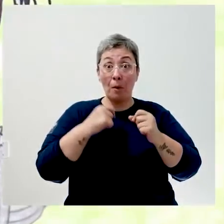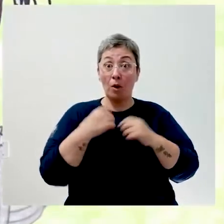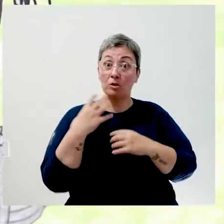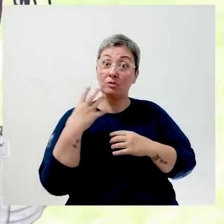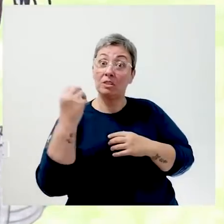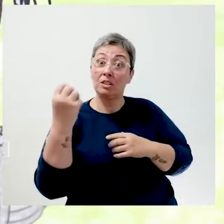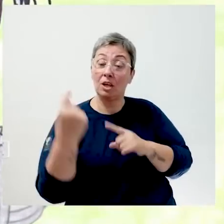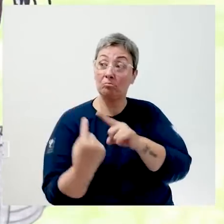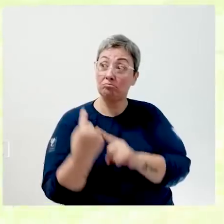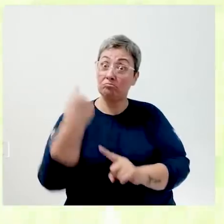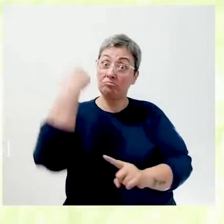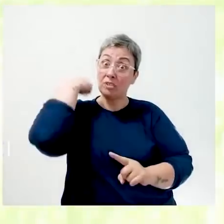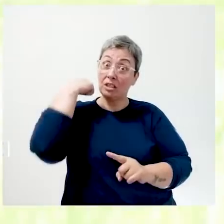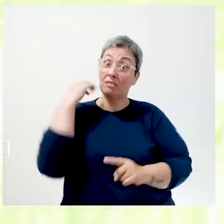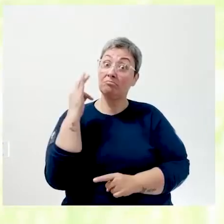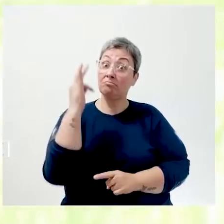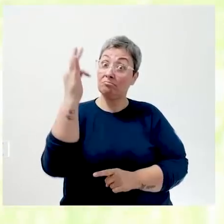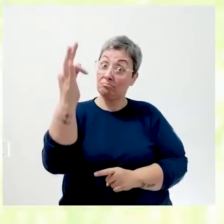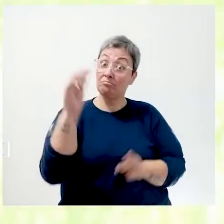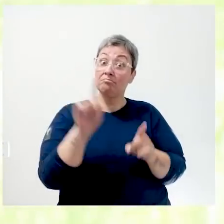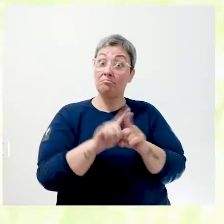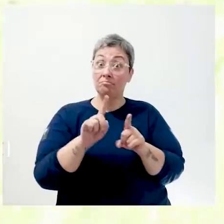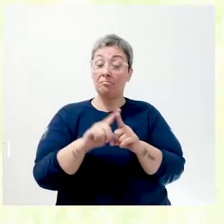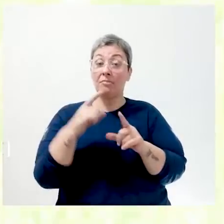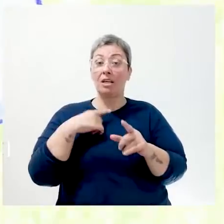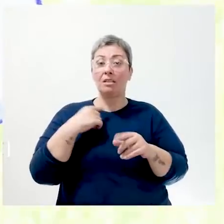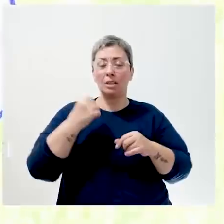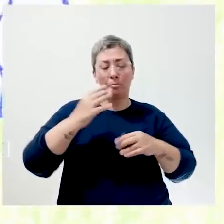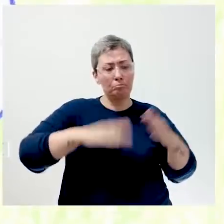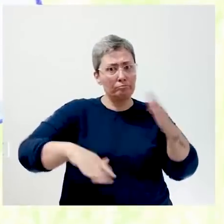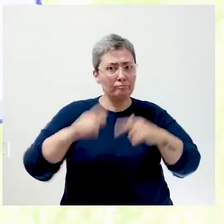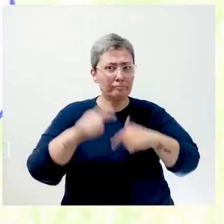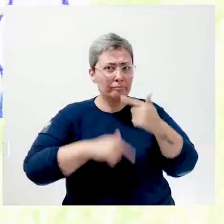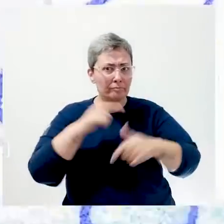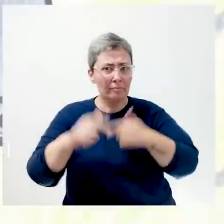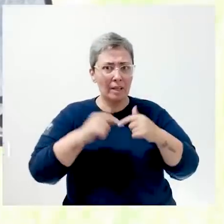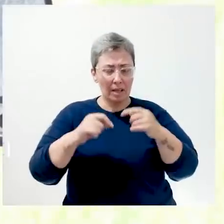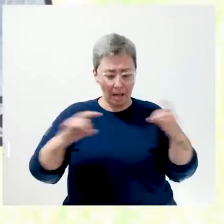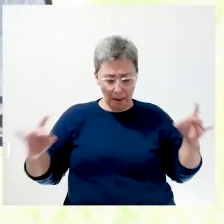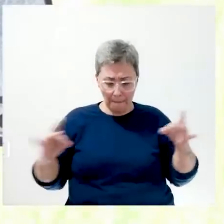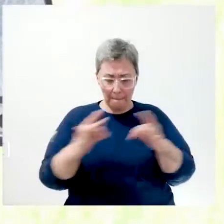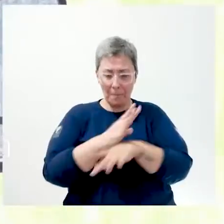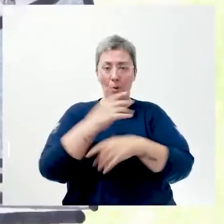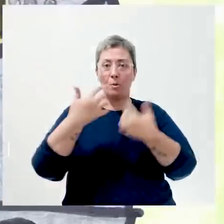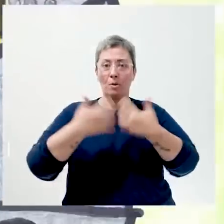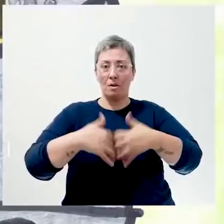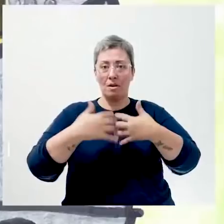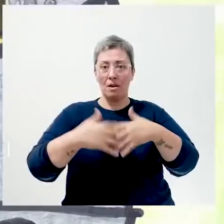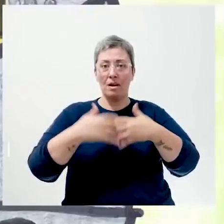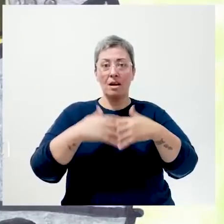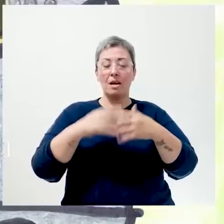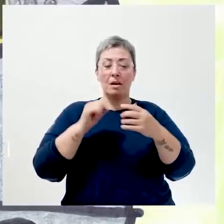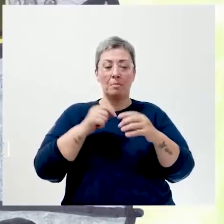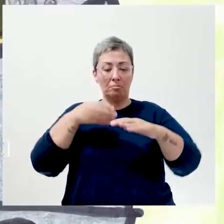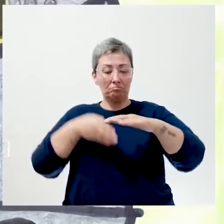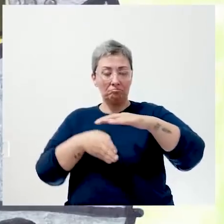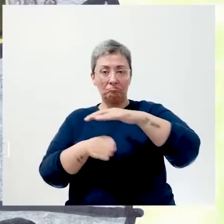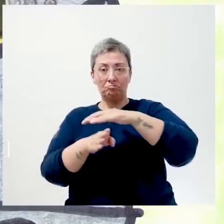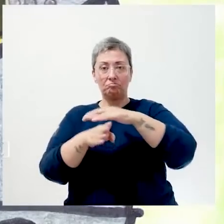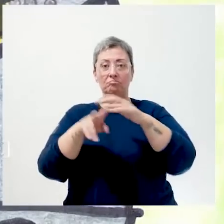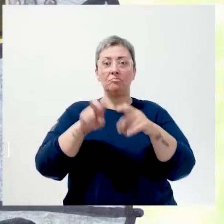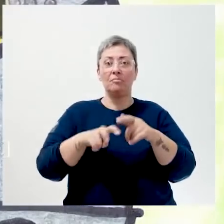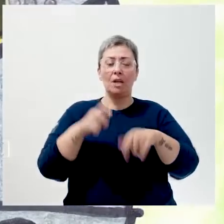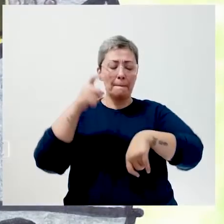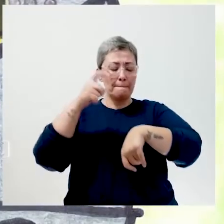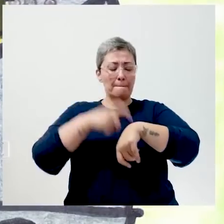pudesse viajar para o passado e para o futuro. Depois de muito trabalho, a máquina estava pronta. Ela entrou na